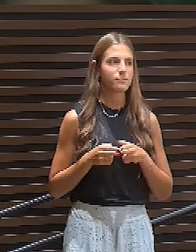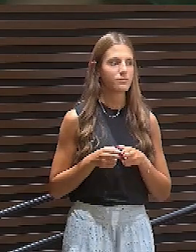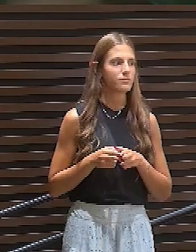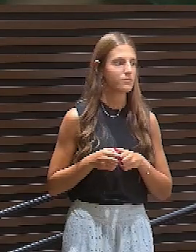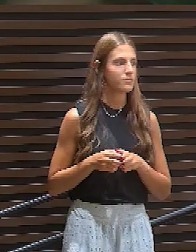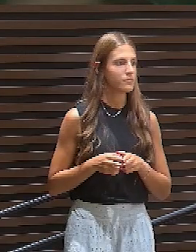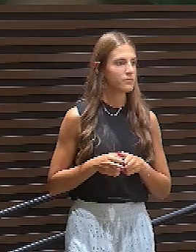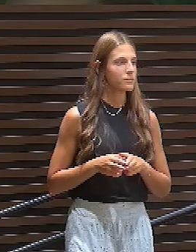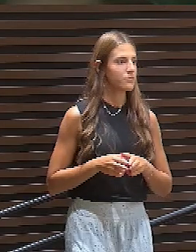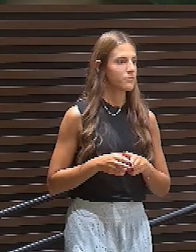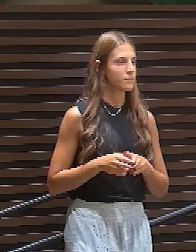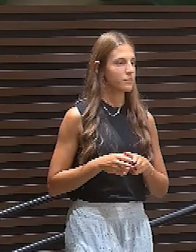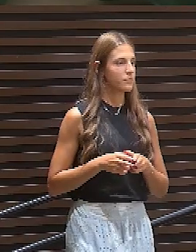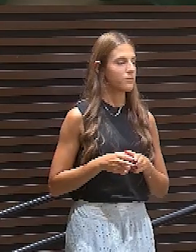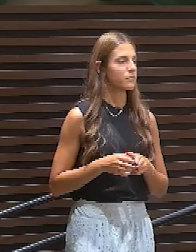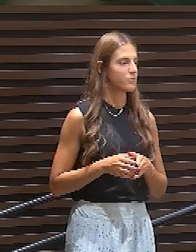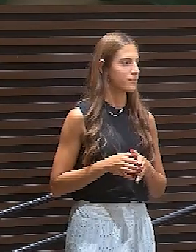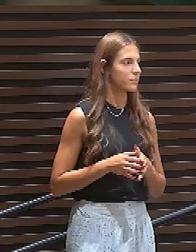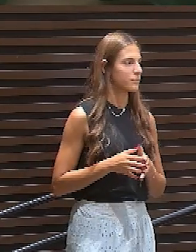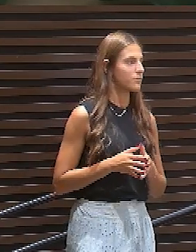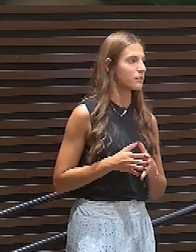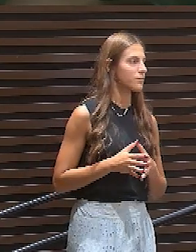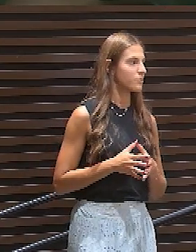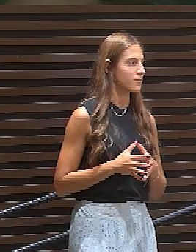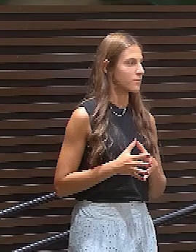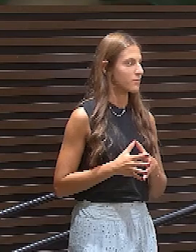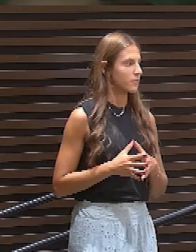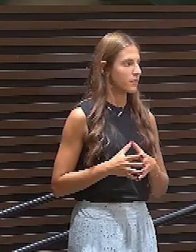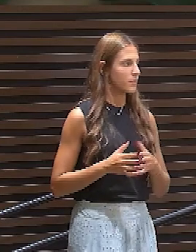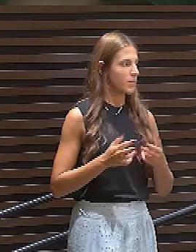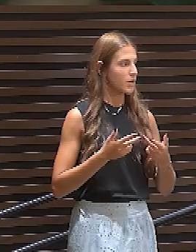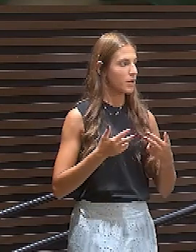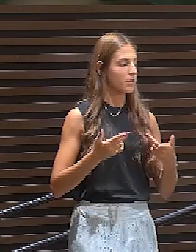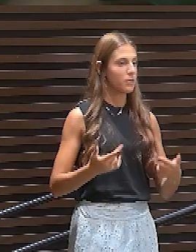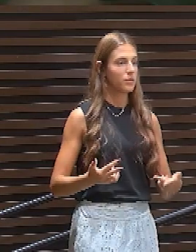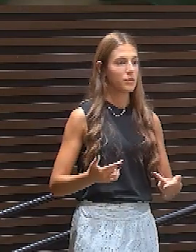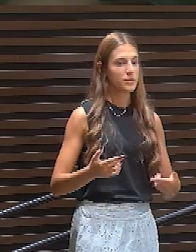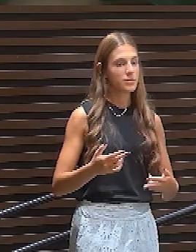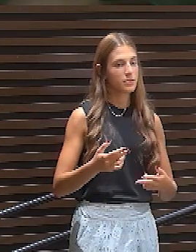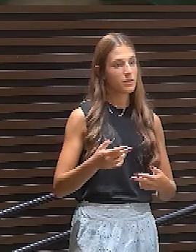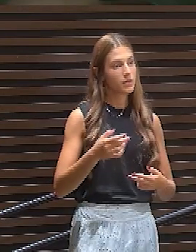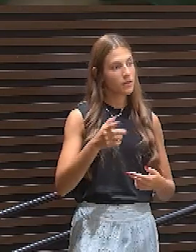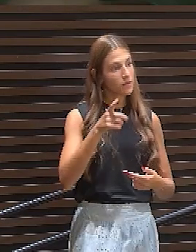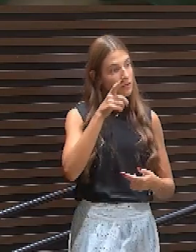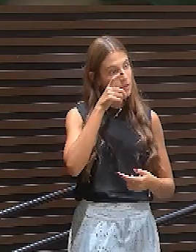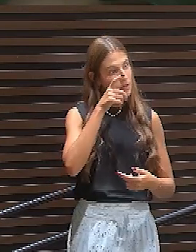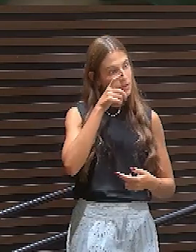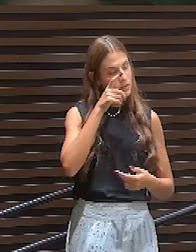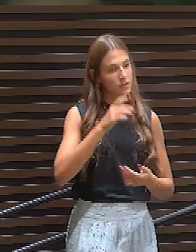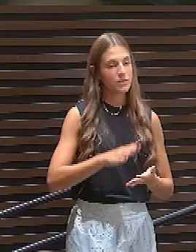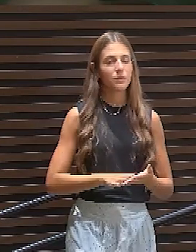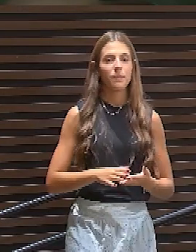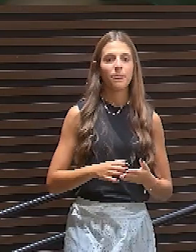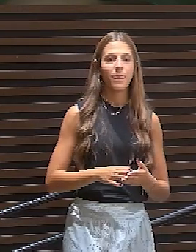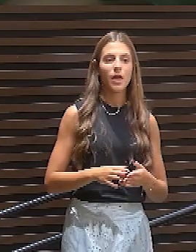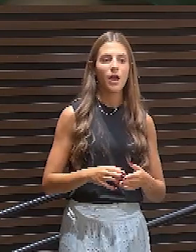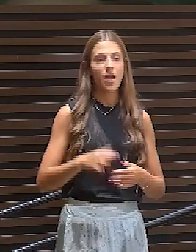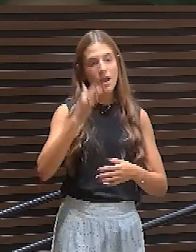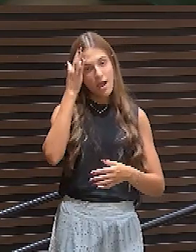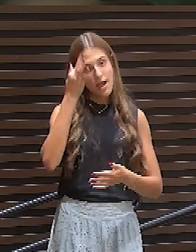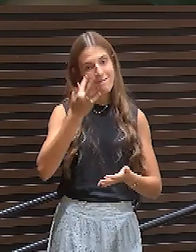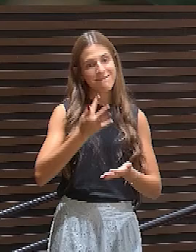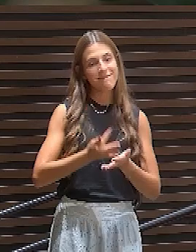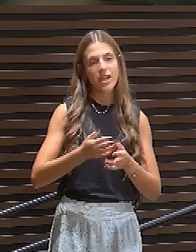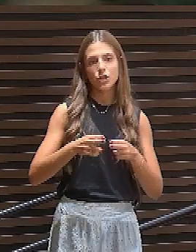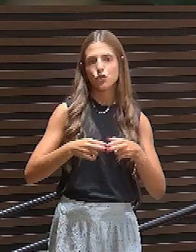eu vou dar uma coisa interessante. A sua fé não é apenas de